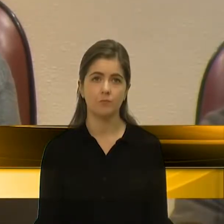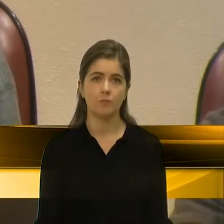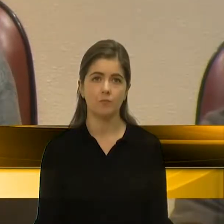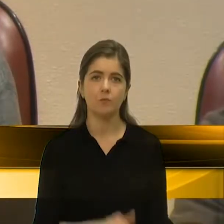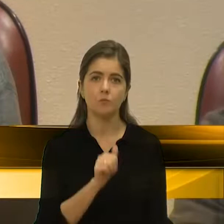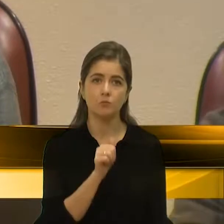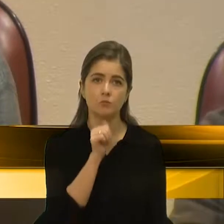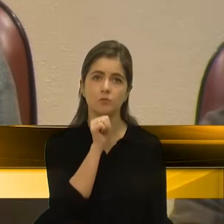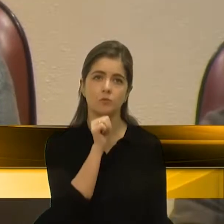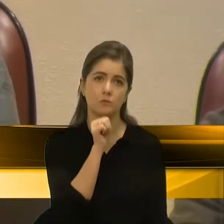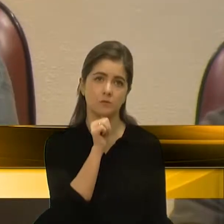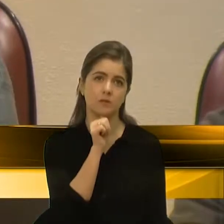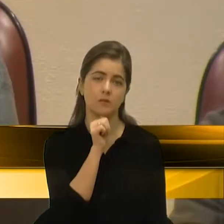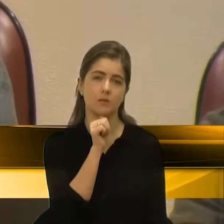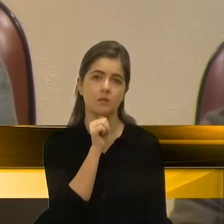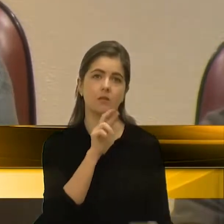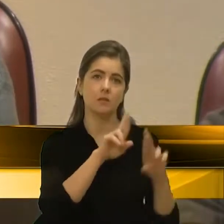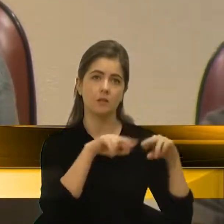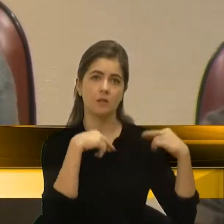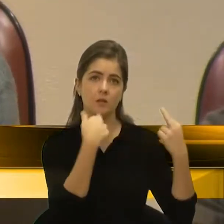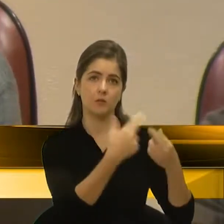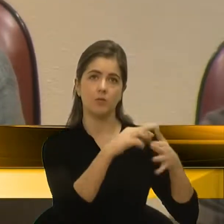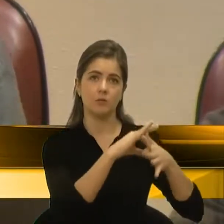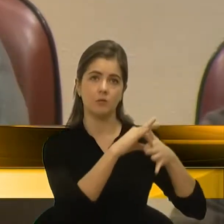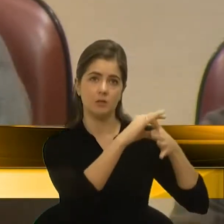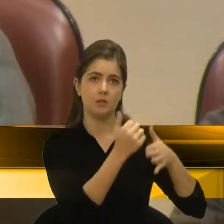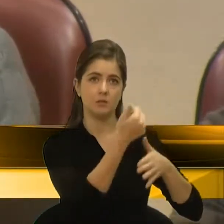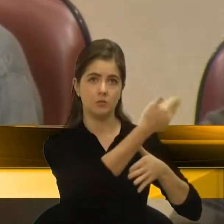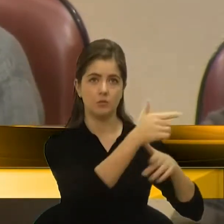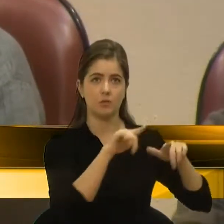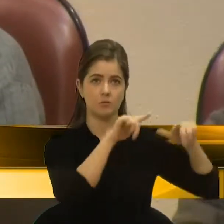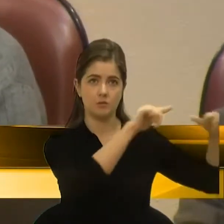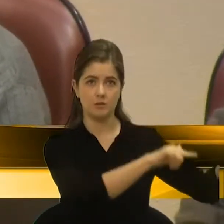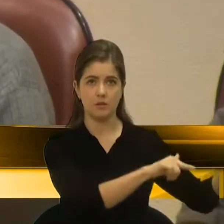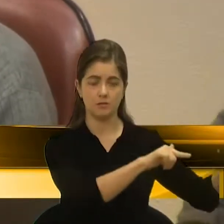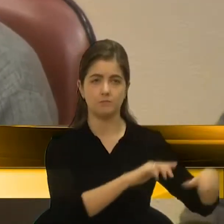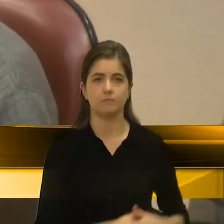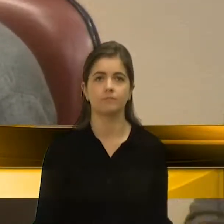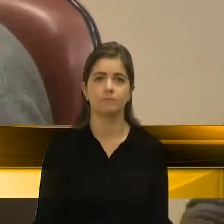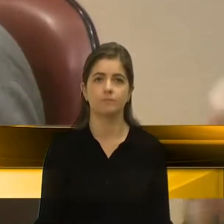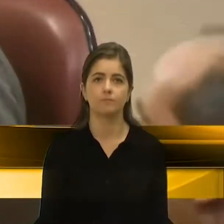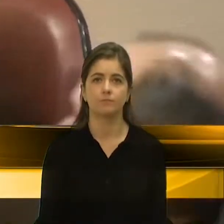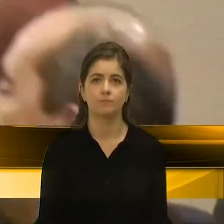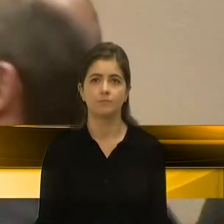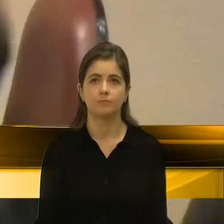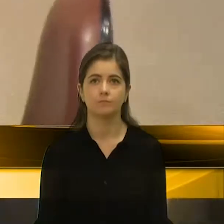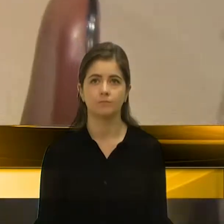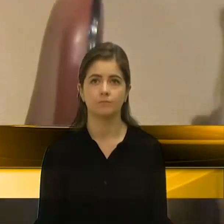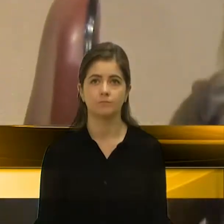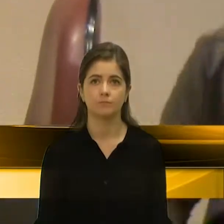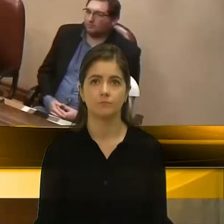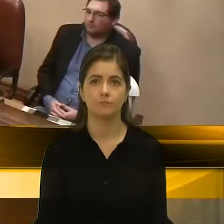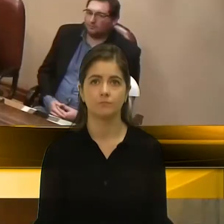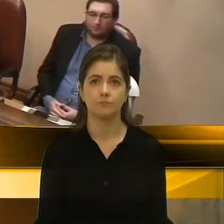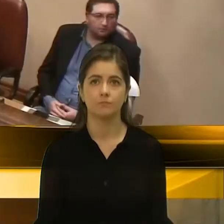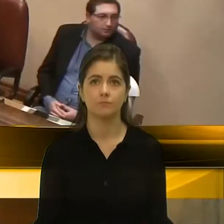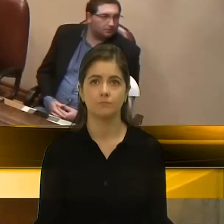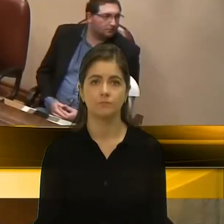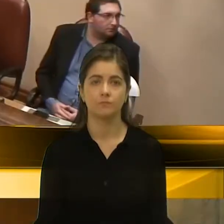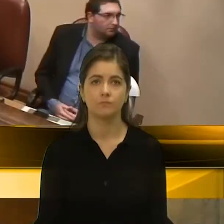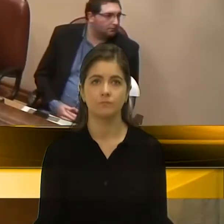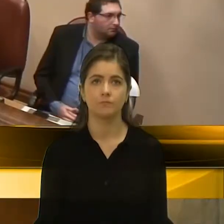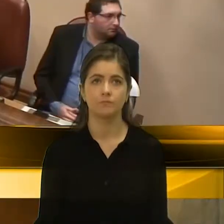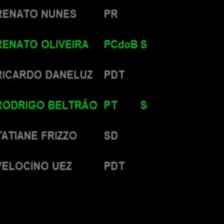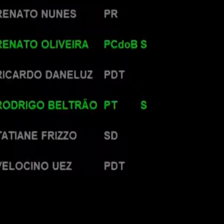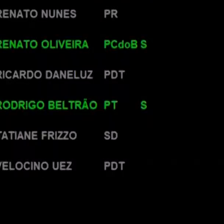e os líderes das bancadas se reuniram com a mesa diretora para decidir sobre a penalidade a ser adotada.